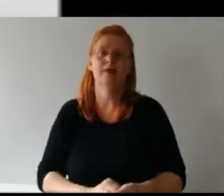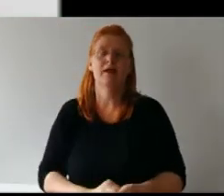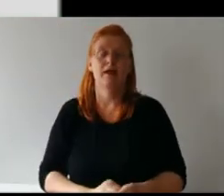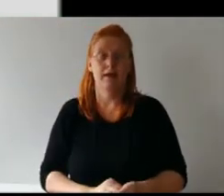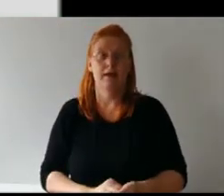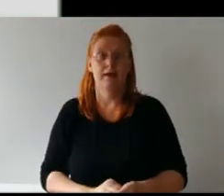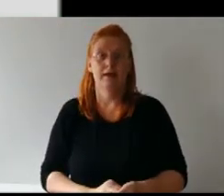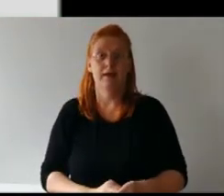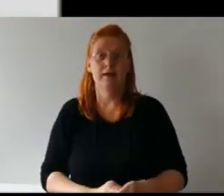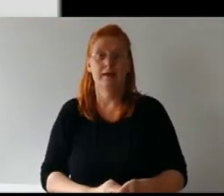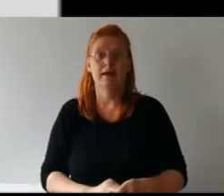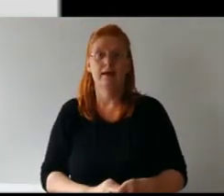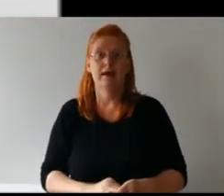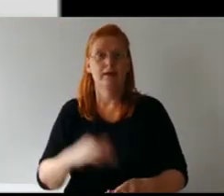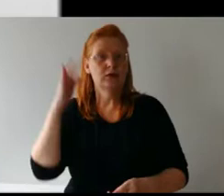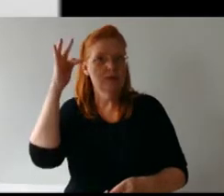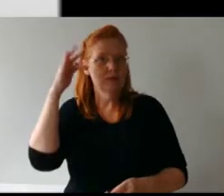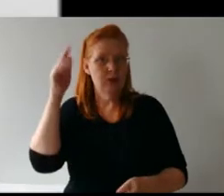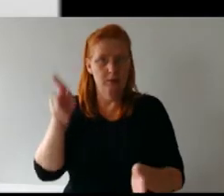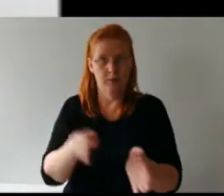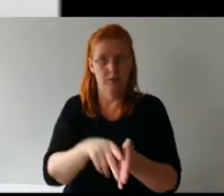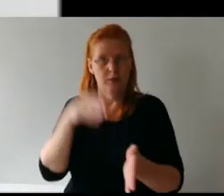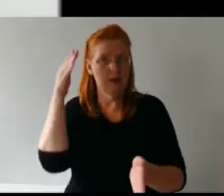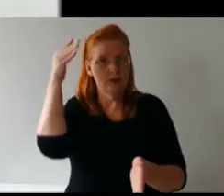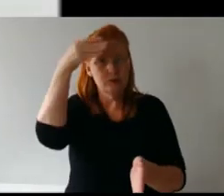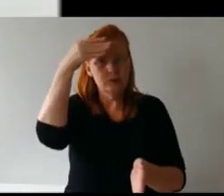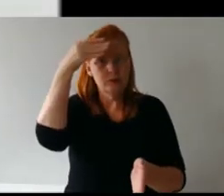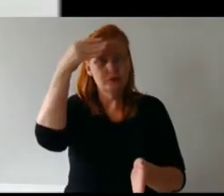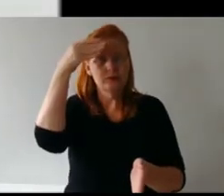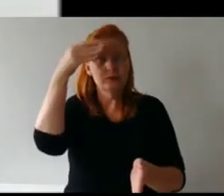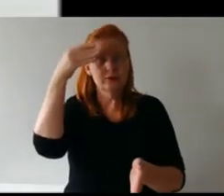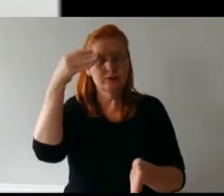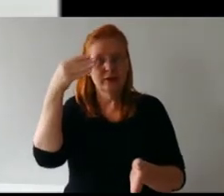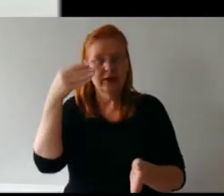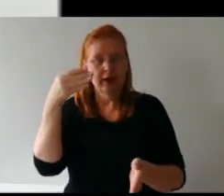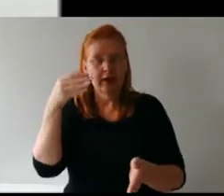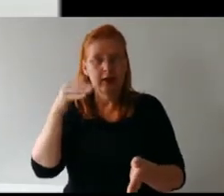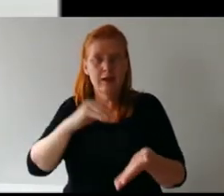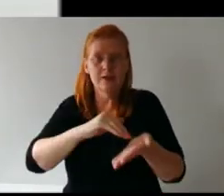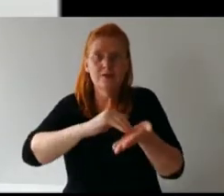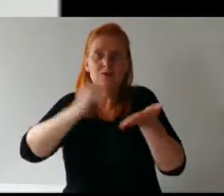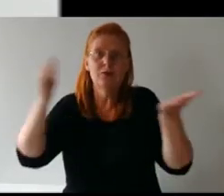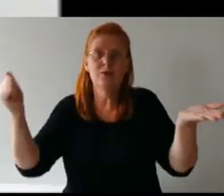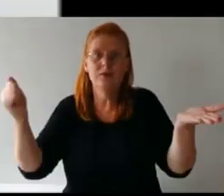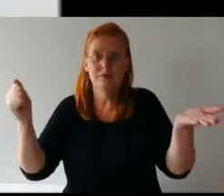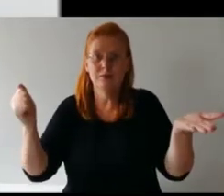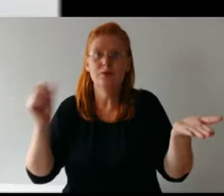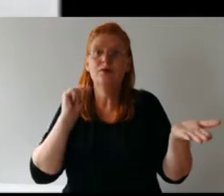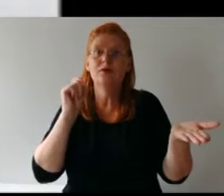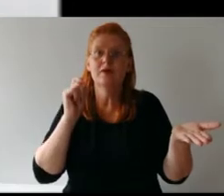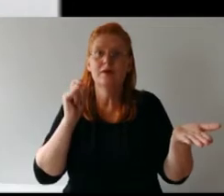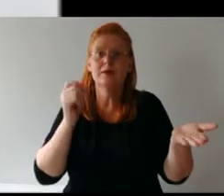Essa forma de pensar destacou a sua filosofia, pois retirou